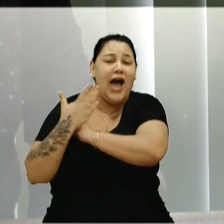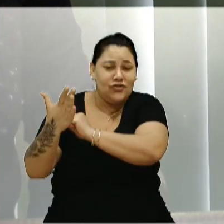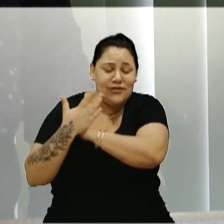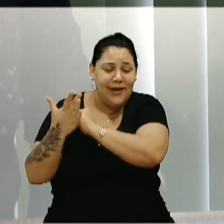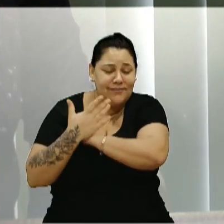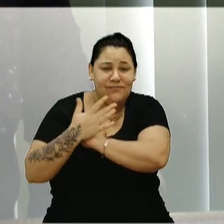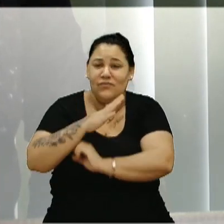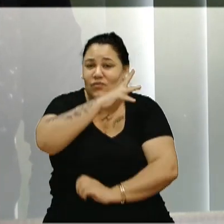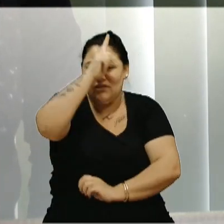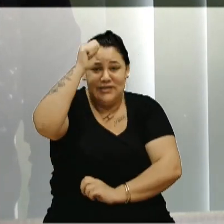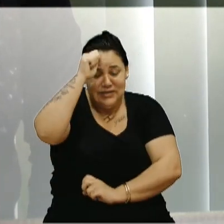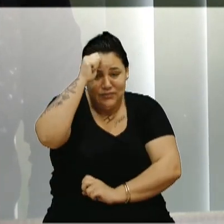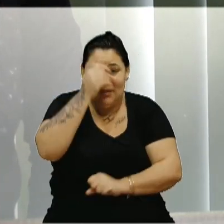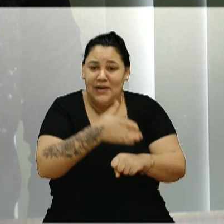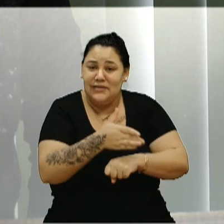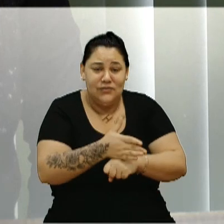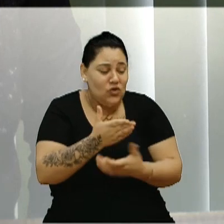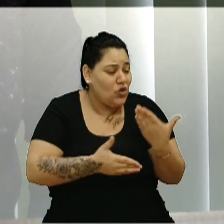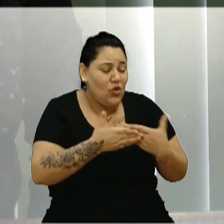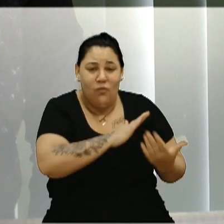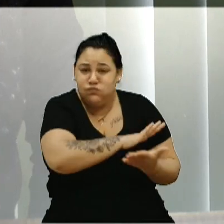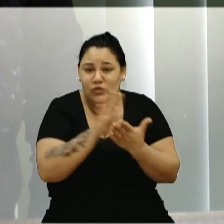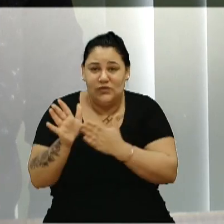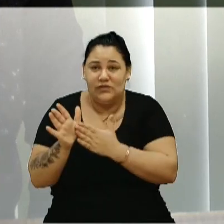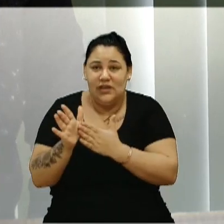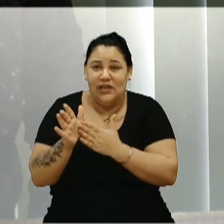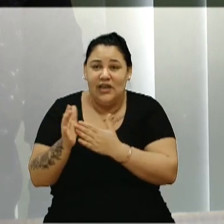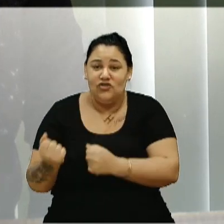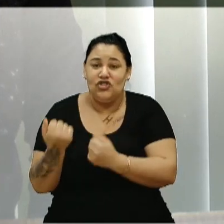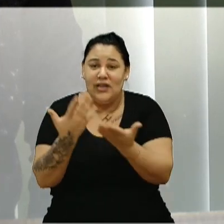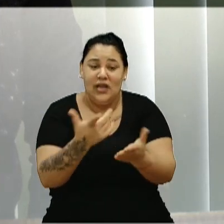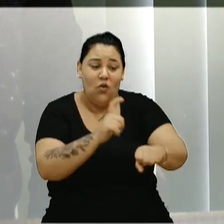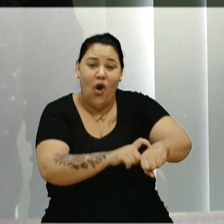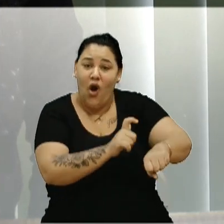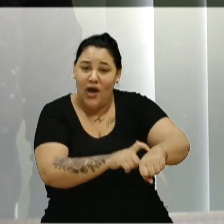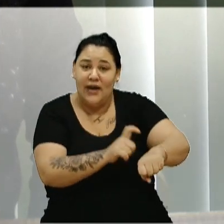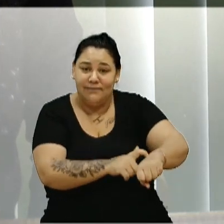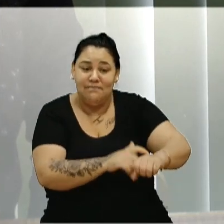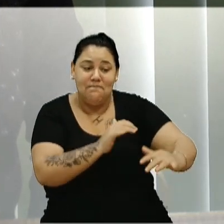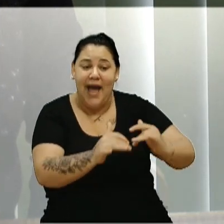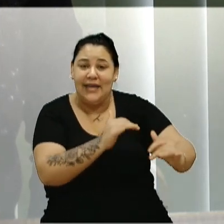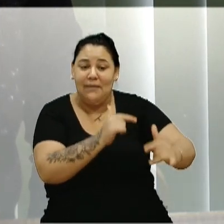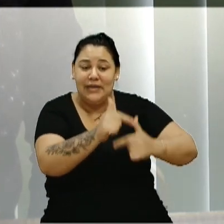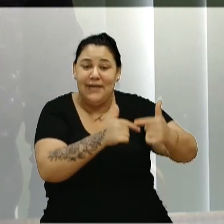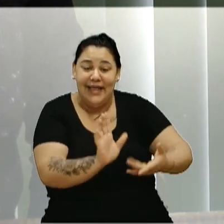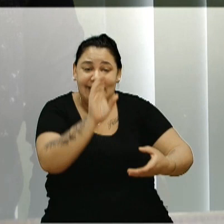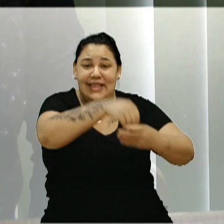no meio de toda essa tragédia, já disponibilizou hora máquina para atuar dentro da propriedade,